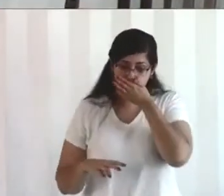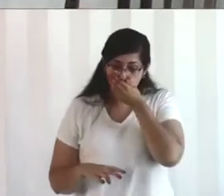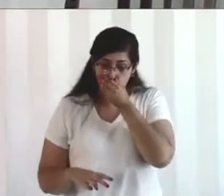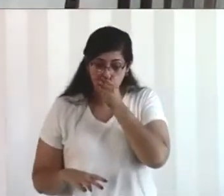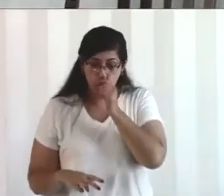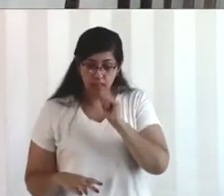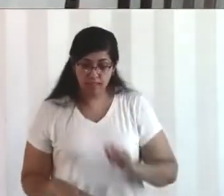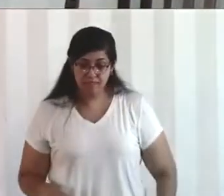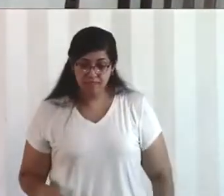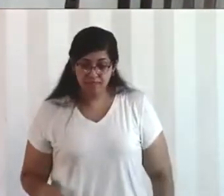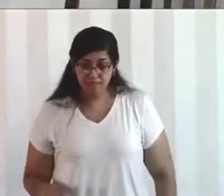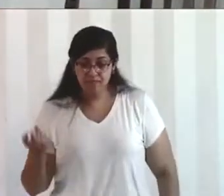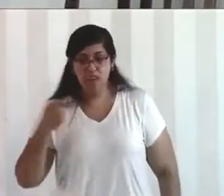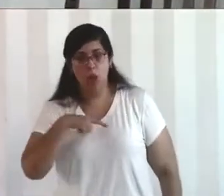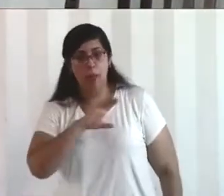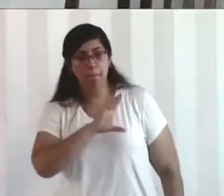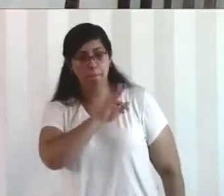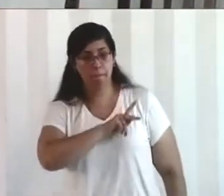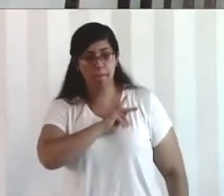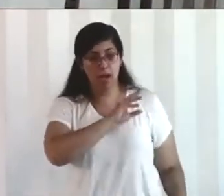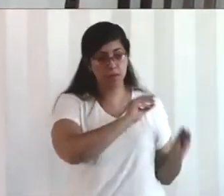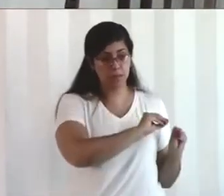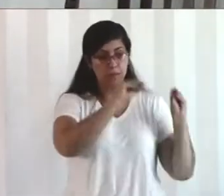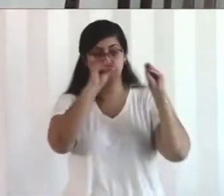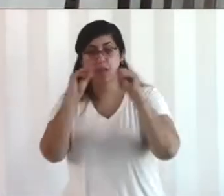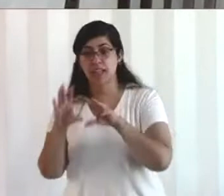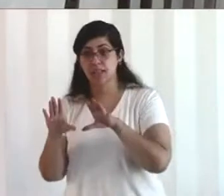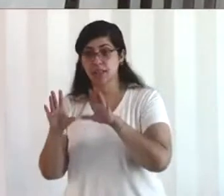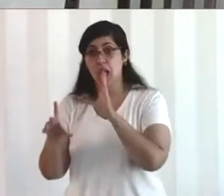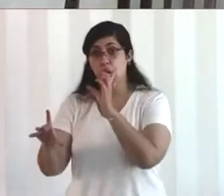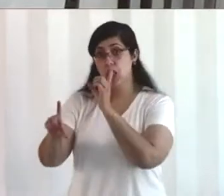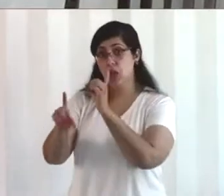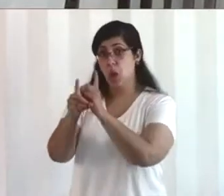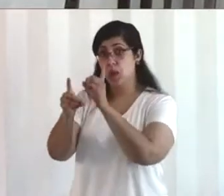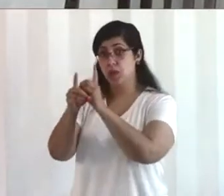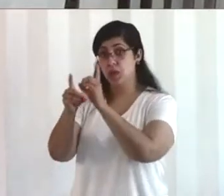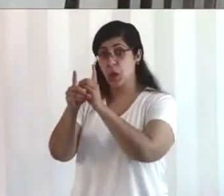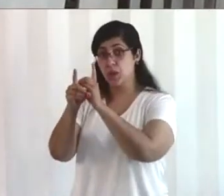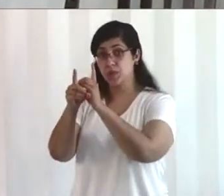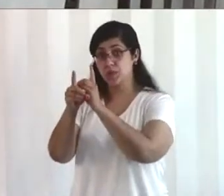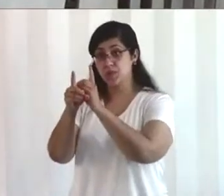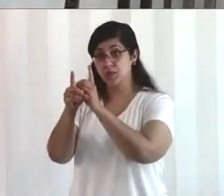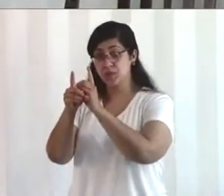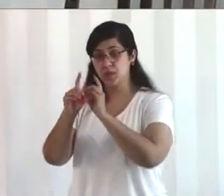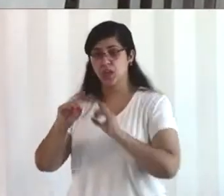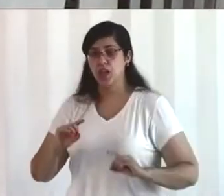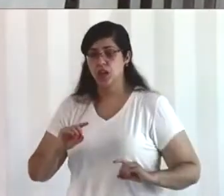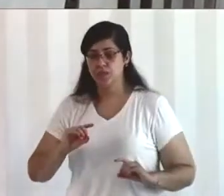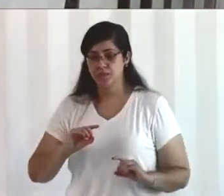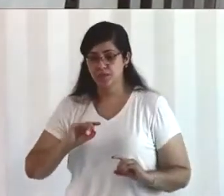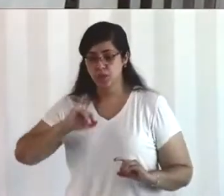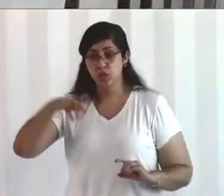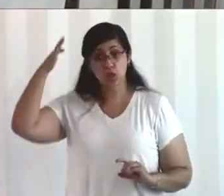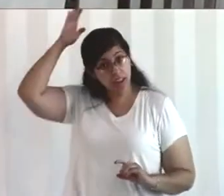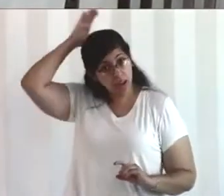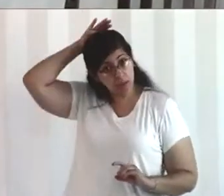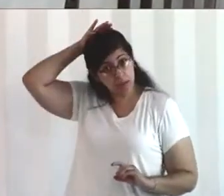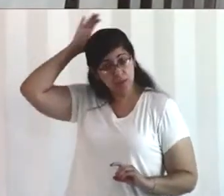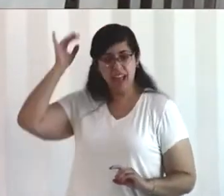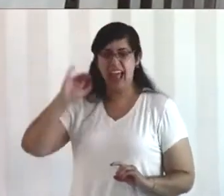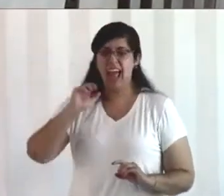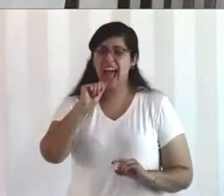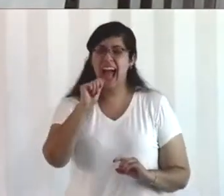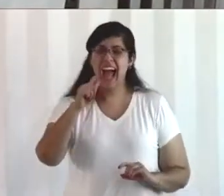para Corinto. Versículo 2, lá encontrou certo judeu chamado Áquila, natural do Ponto, recentemente chegado